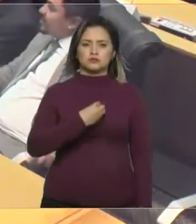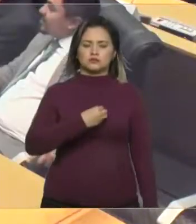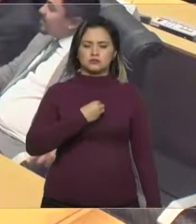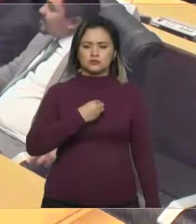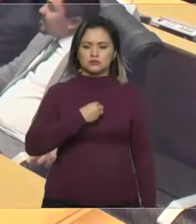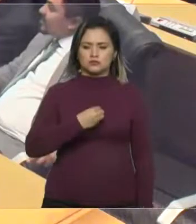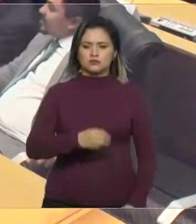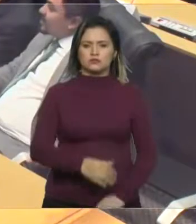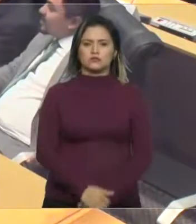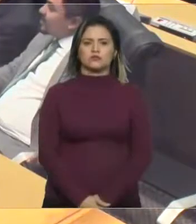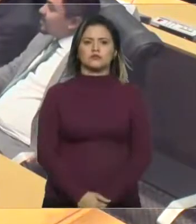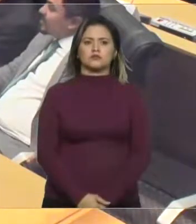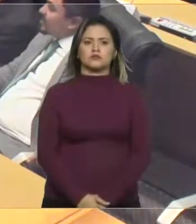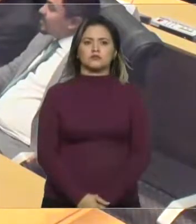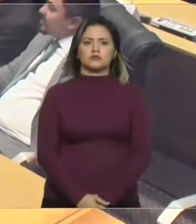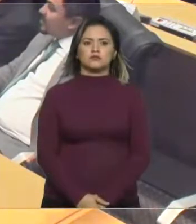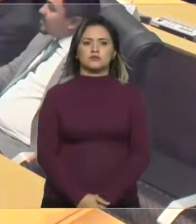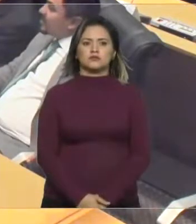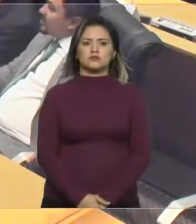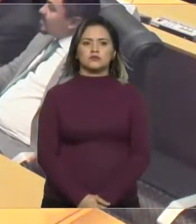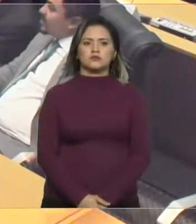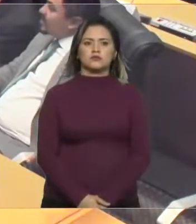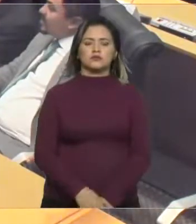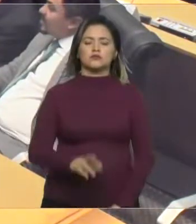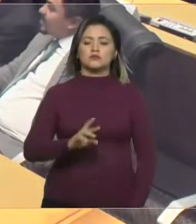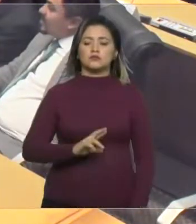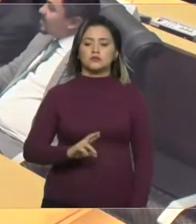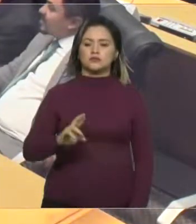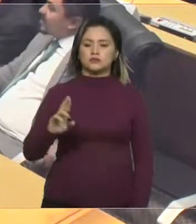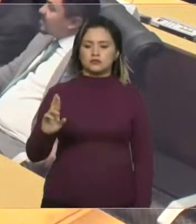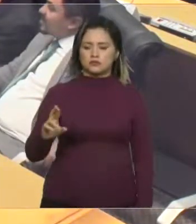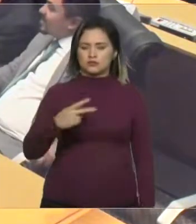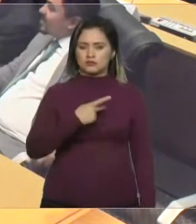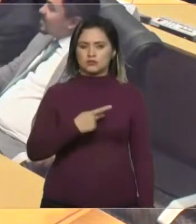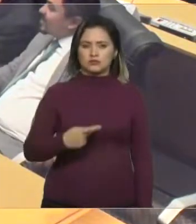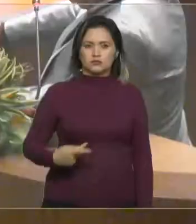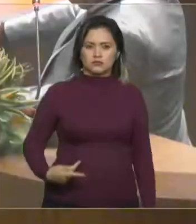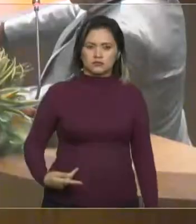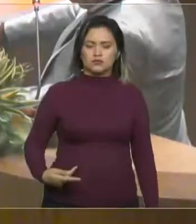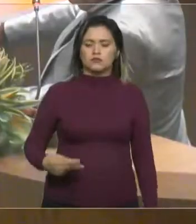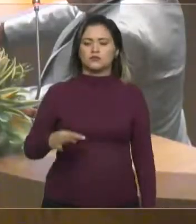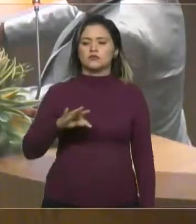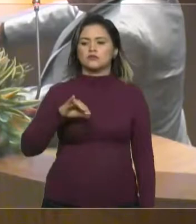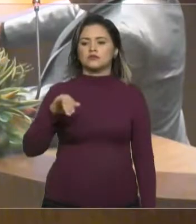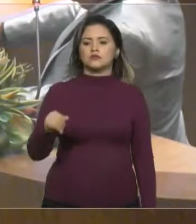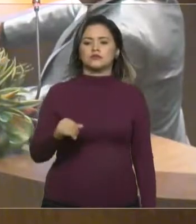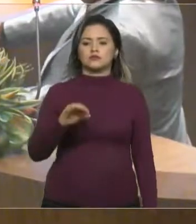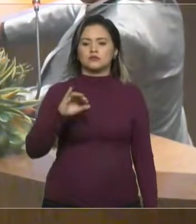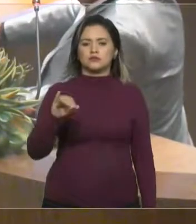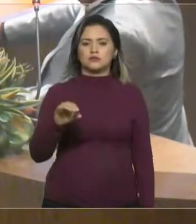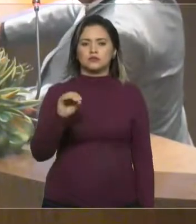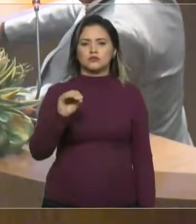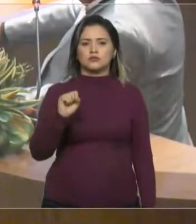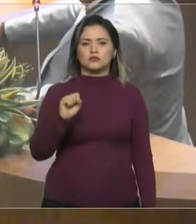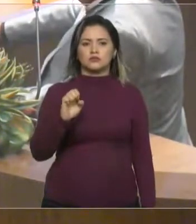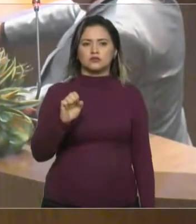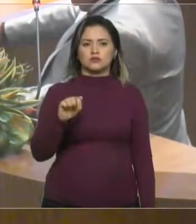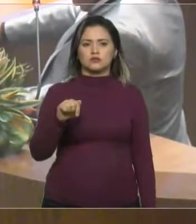meu queridíssimo e excelentíssimo presidente do Tribunal, José Joaquim Figueiredo dos